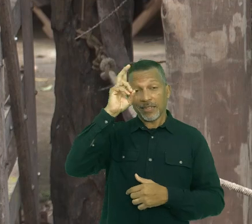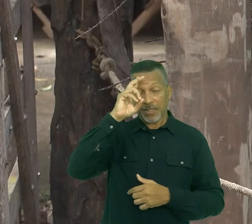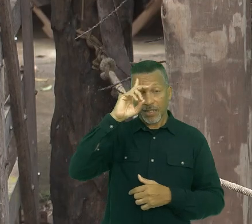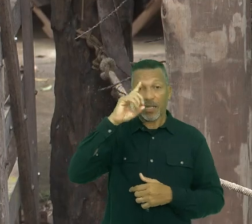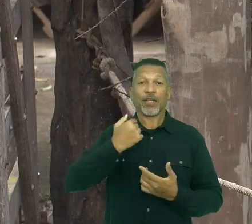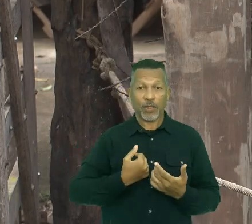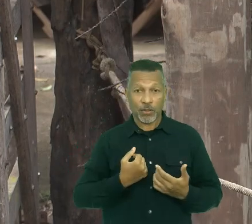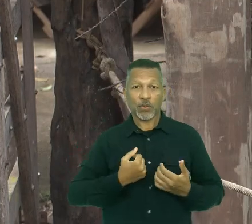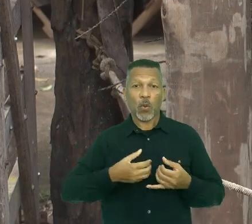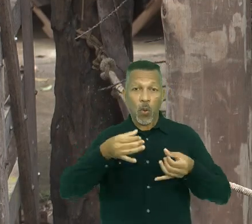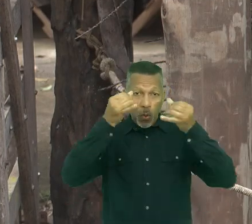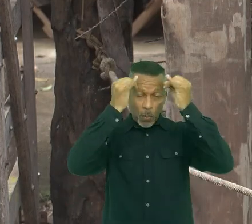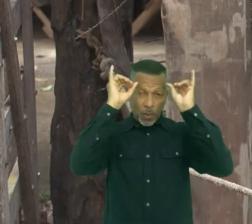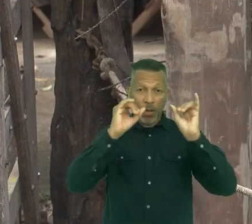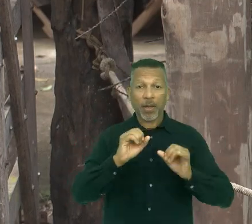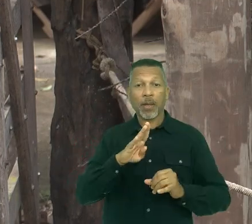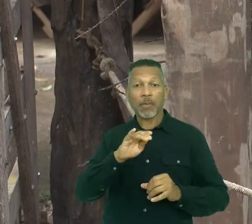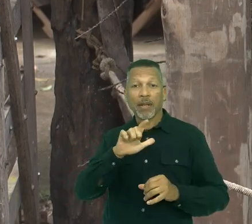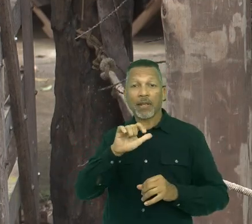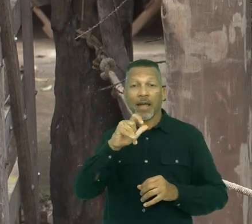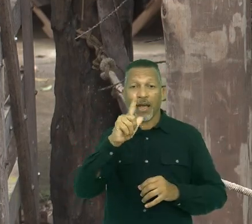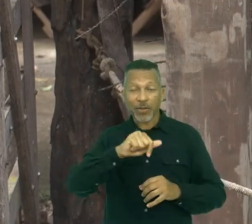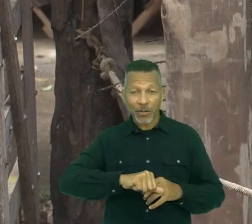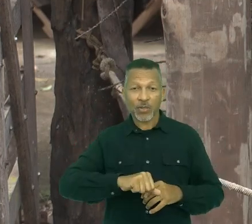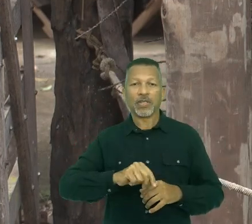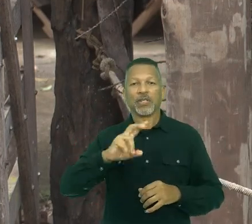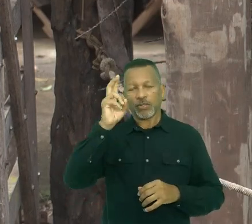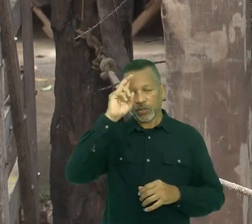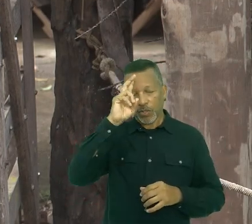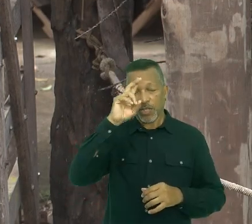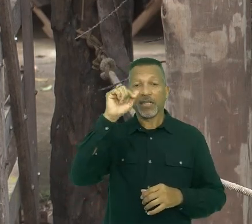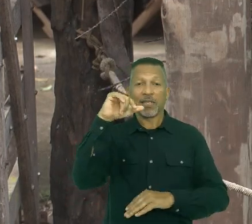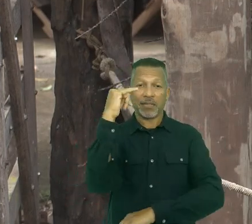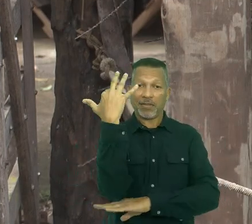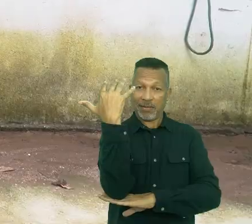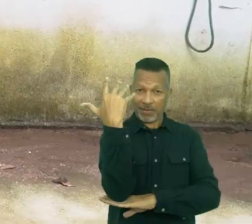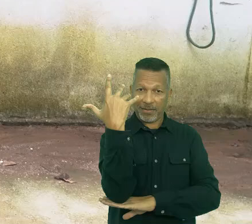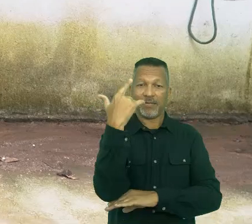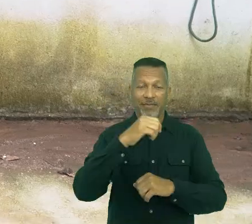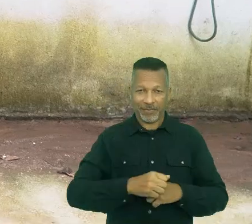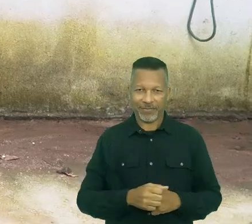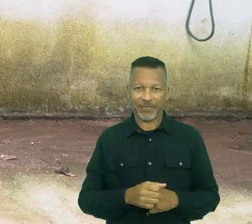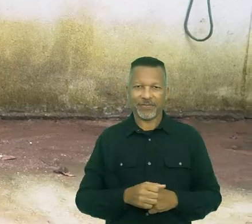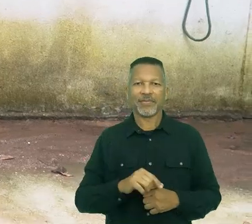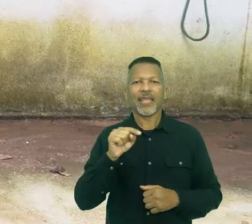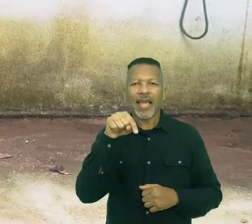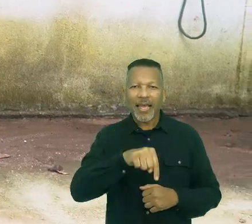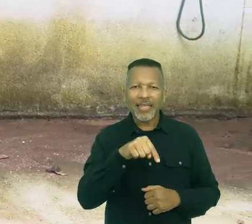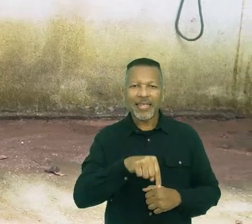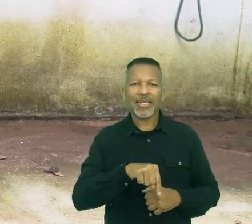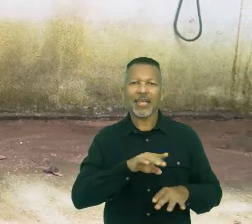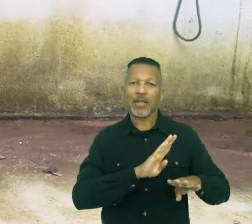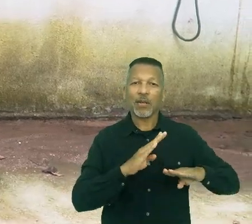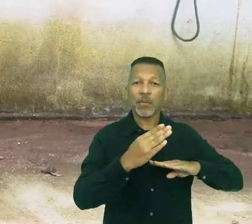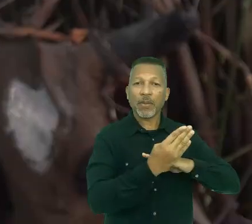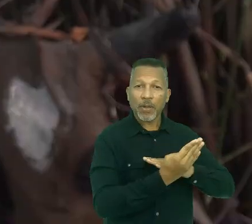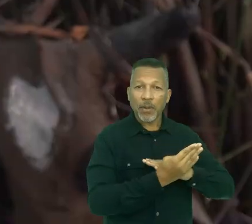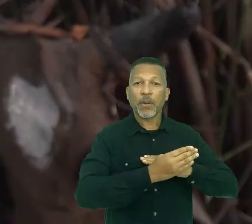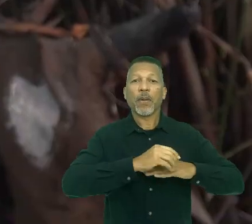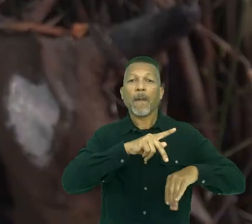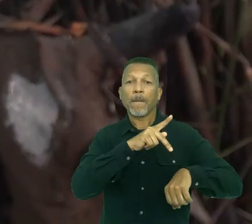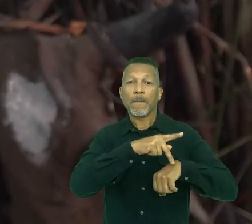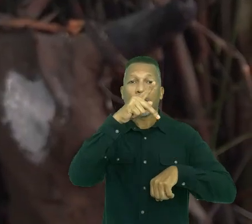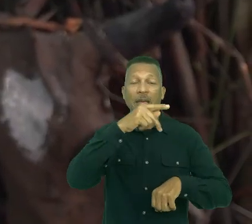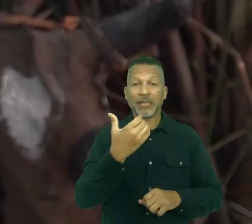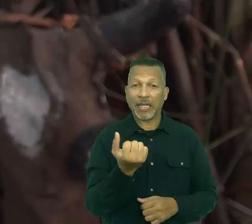do boi balaio, que preserva as memórias da cidade de Ipatinga. É aqui, no bairro Pedra Branca,